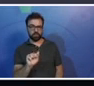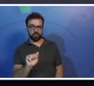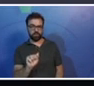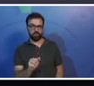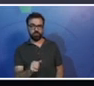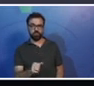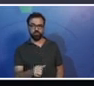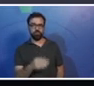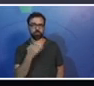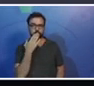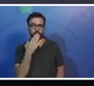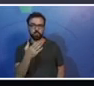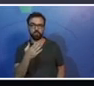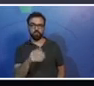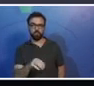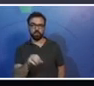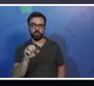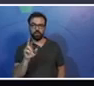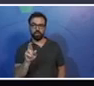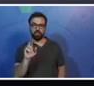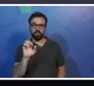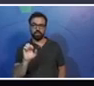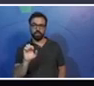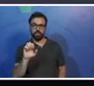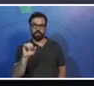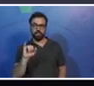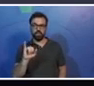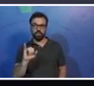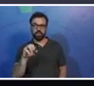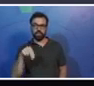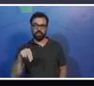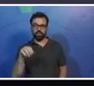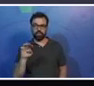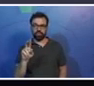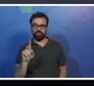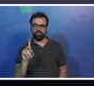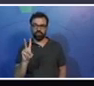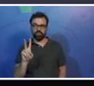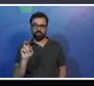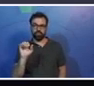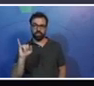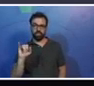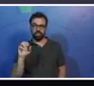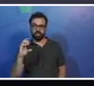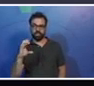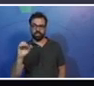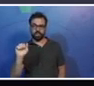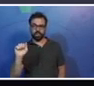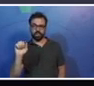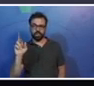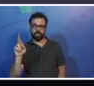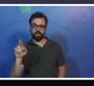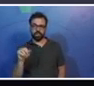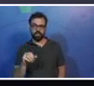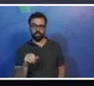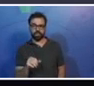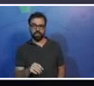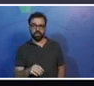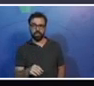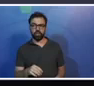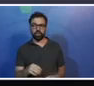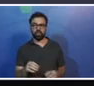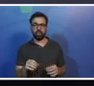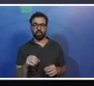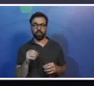A. Reivindicar. B. Fluorescente. C. Empecilho.